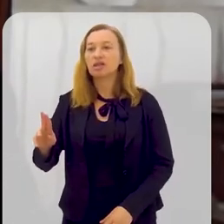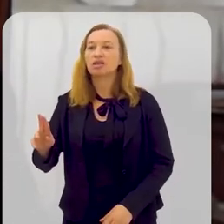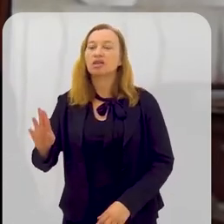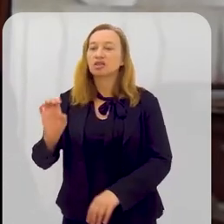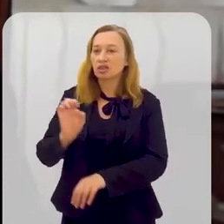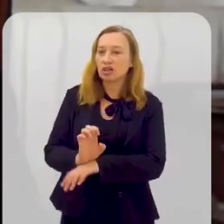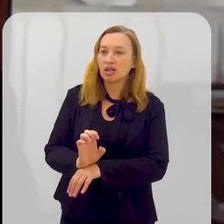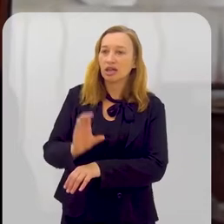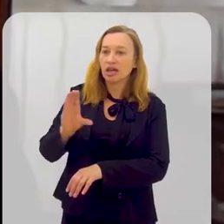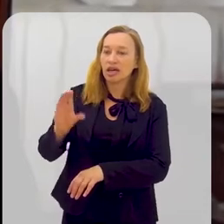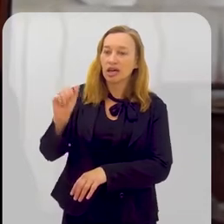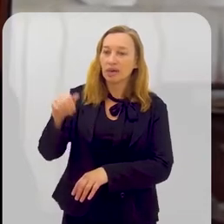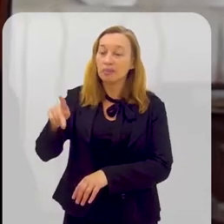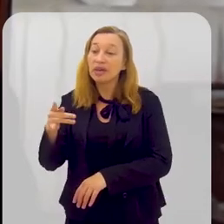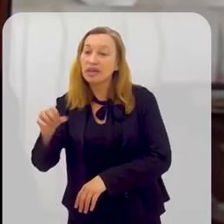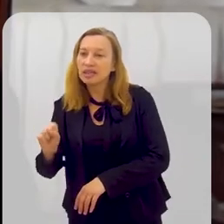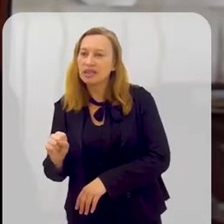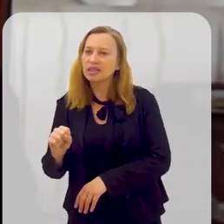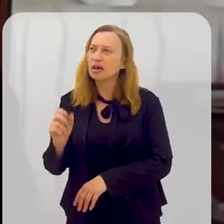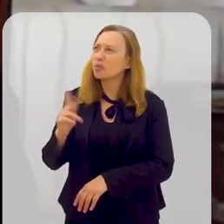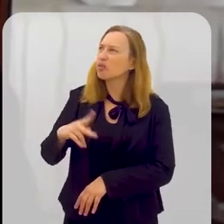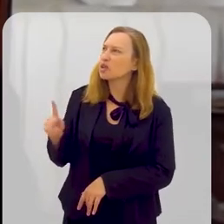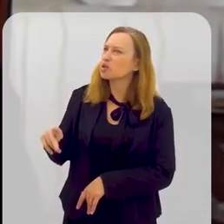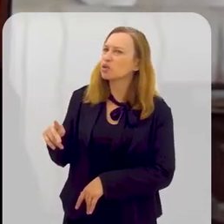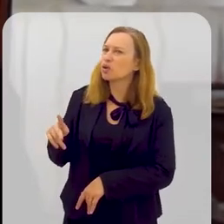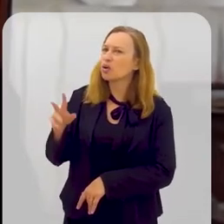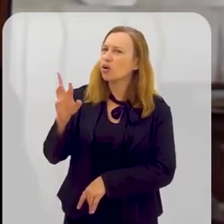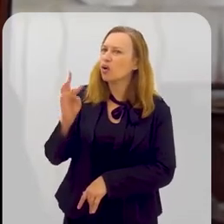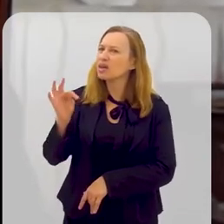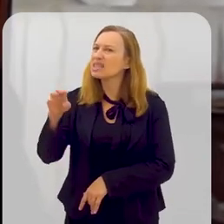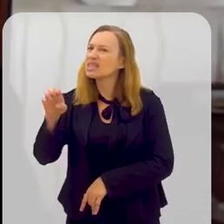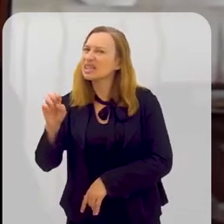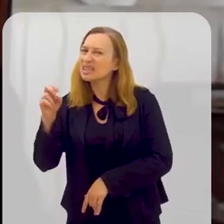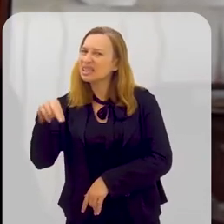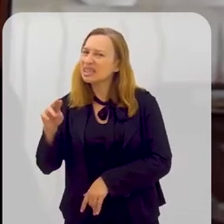Estadual de Campinas a professora